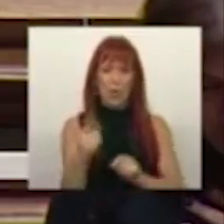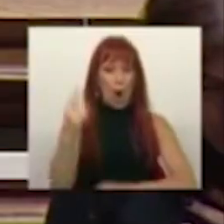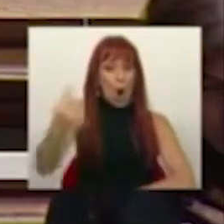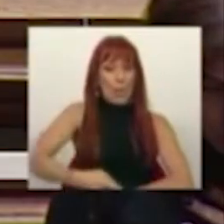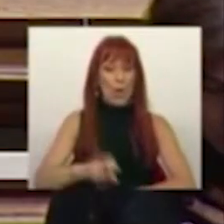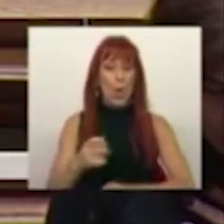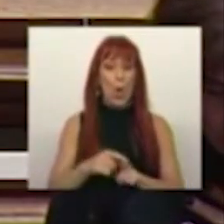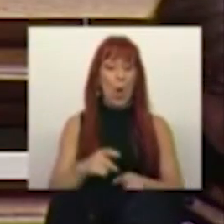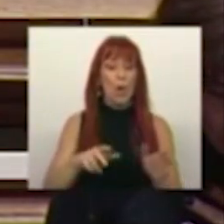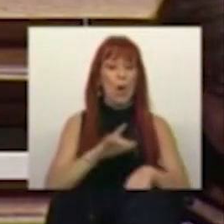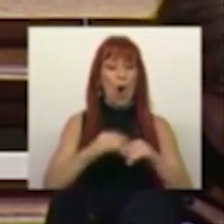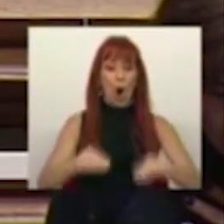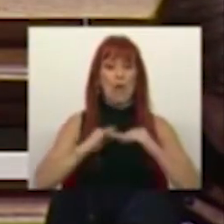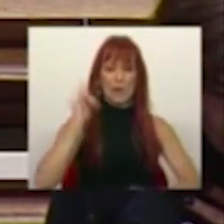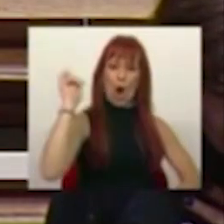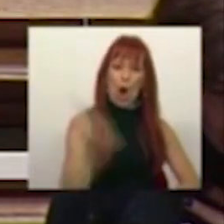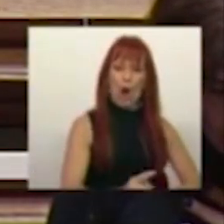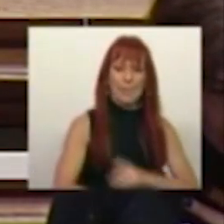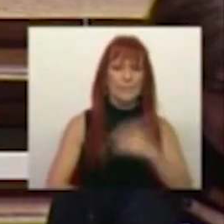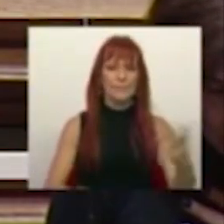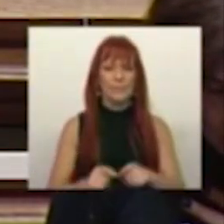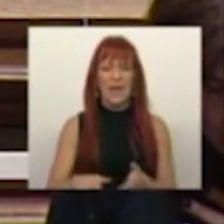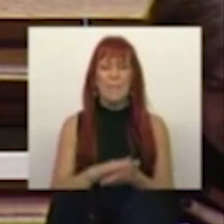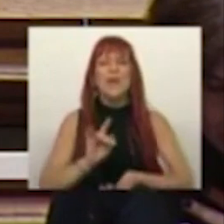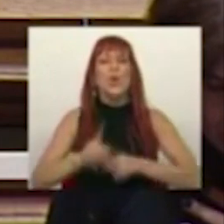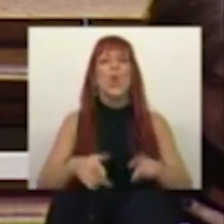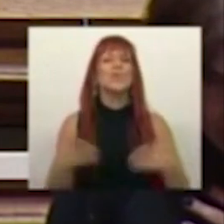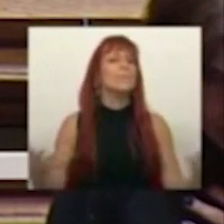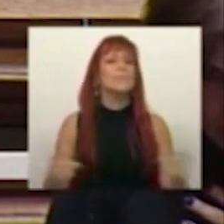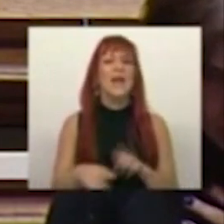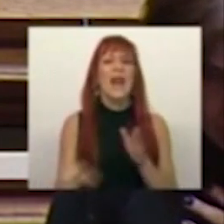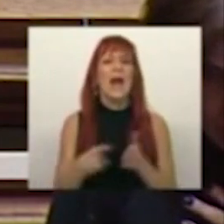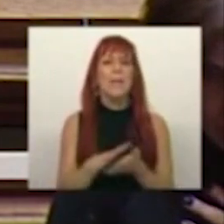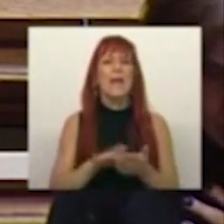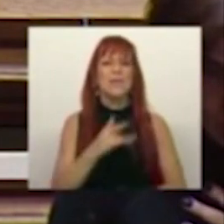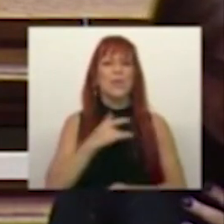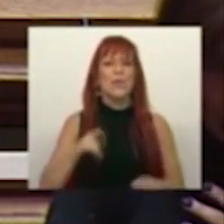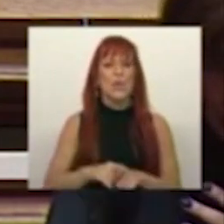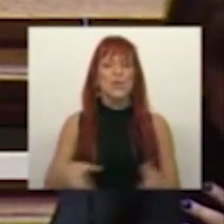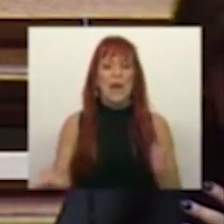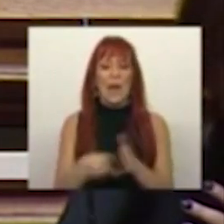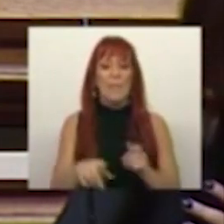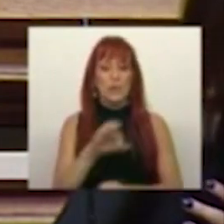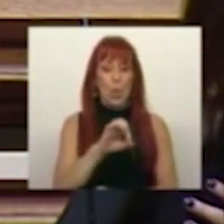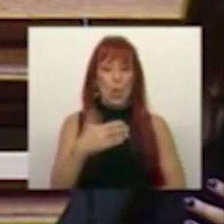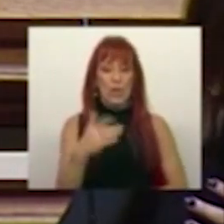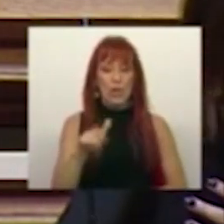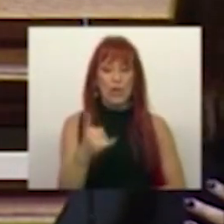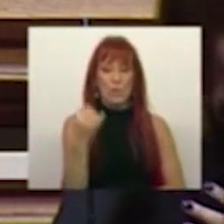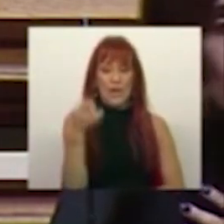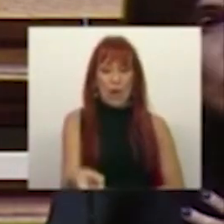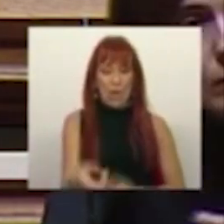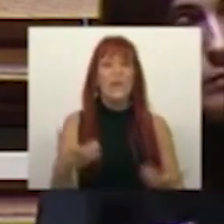Ou um internamento compulsivo com base na Lei de Bases da Saúde e na Lei